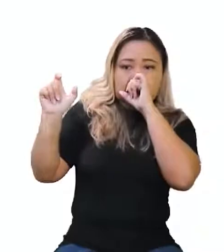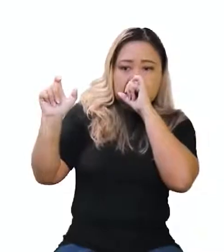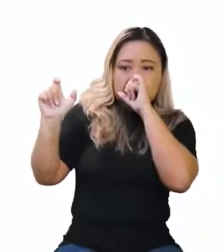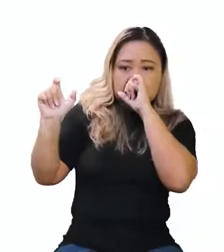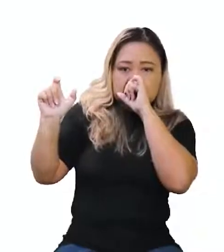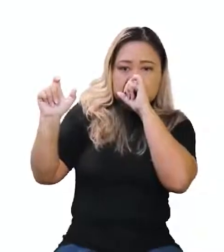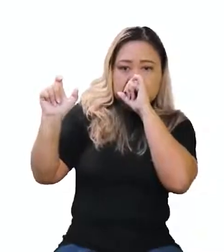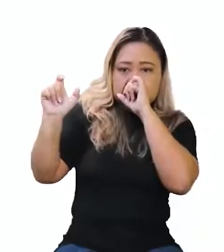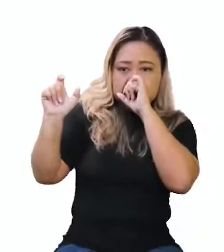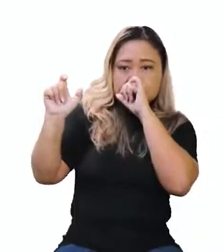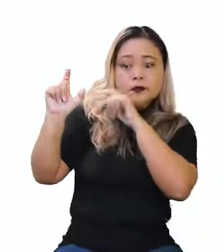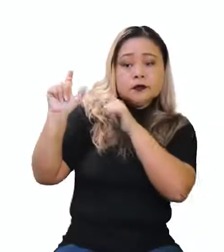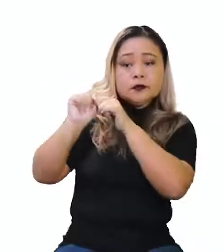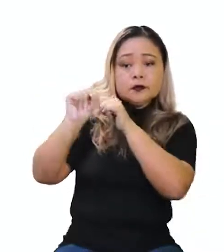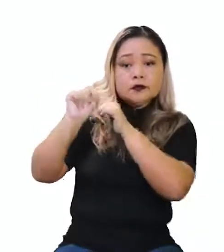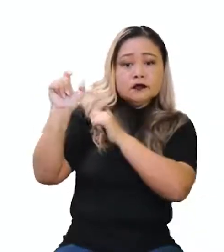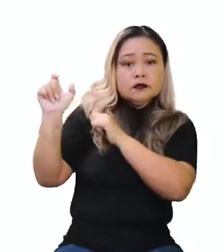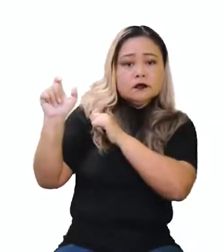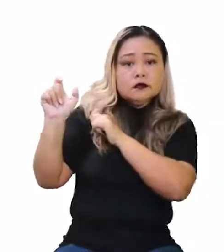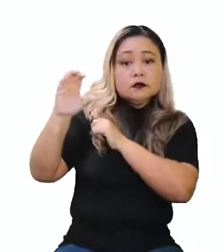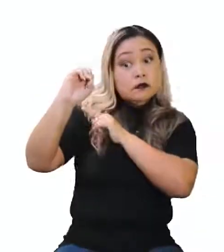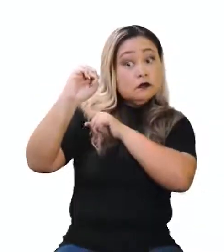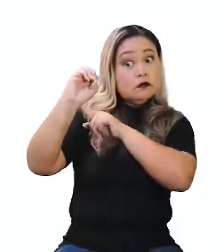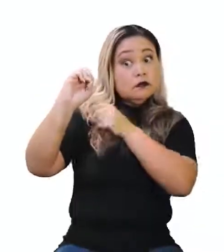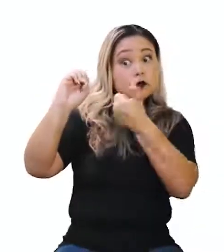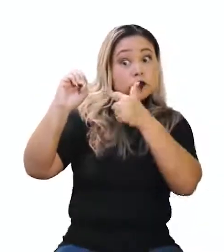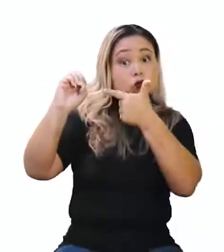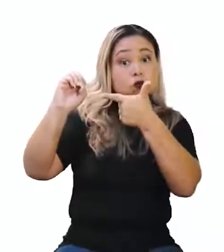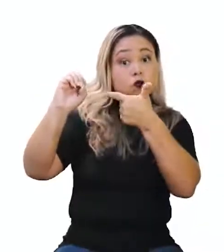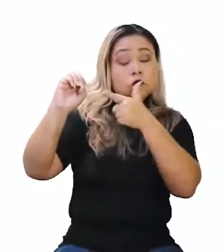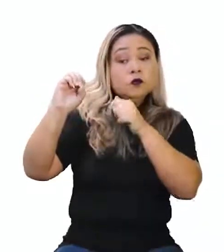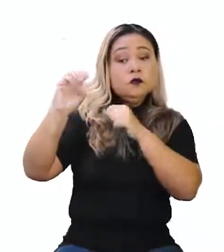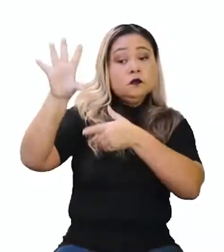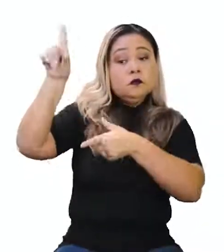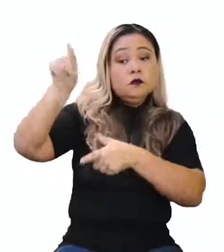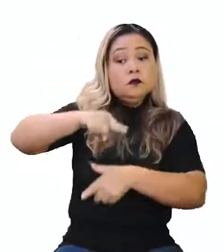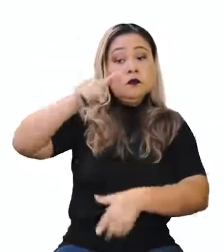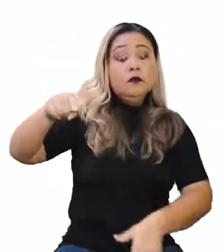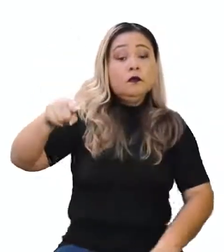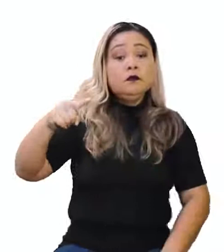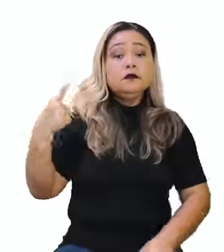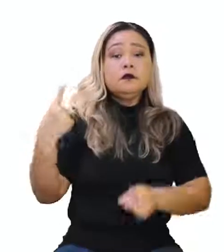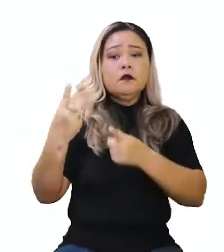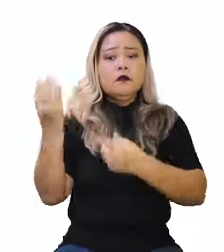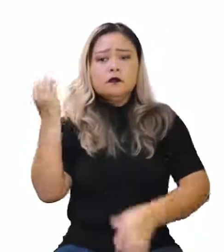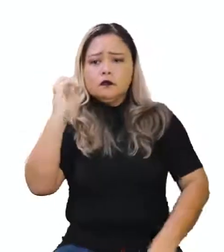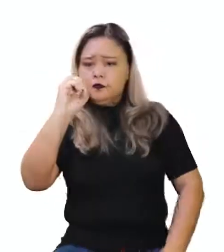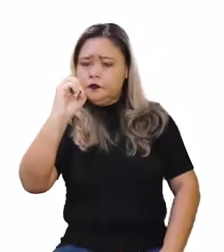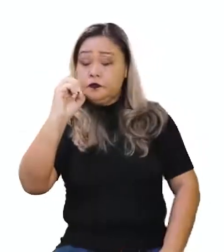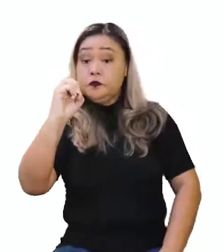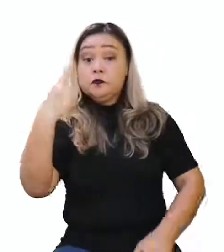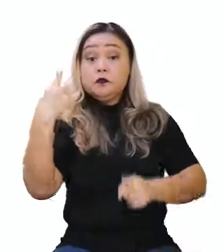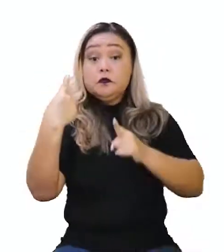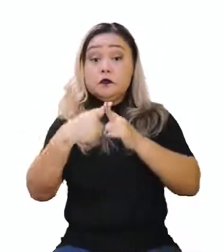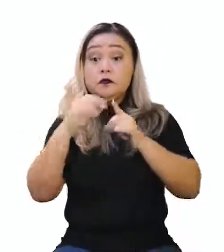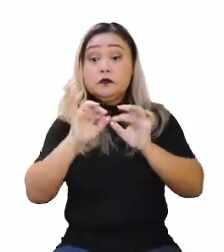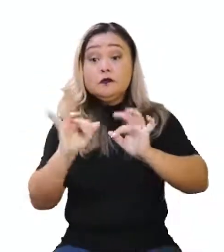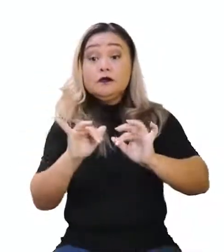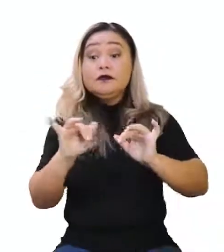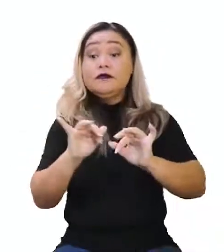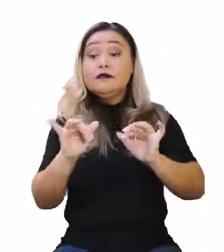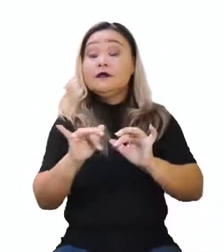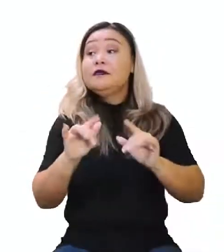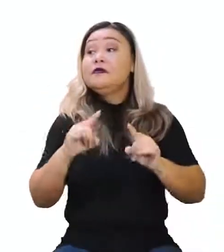estruticultura? Não tem esse O. Não tem esse O, tá, queridos? Tá bom, prof. Por que colocaram esse O aí? É porque eu